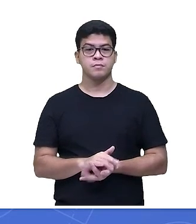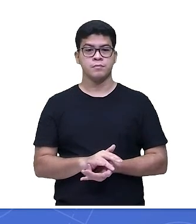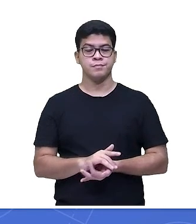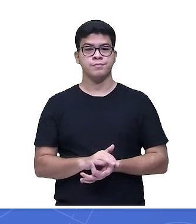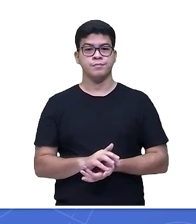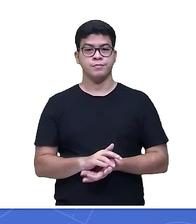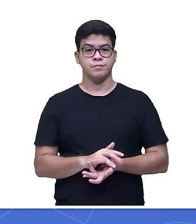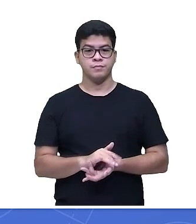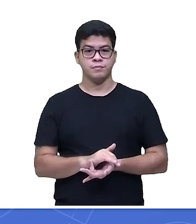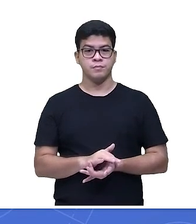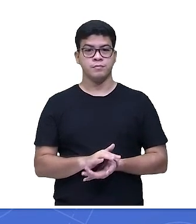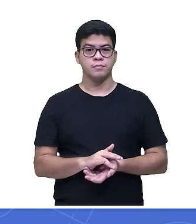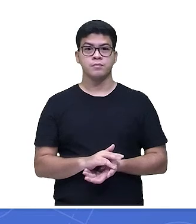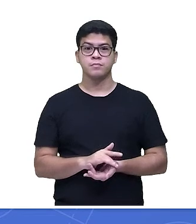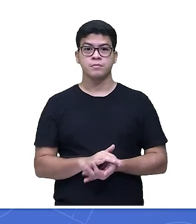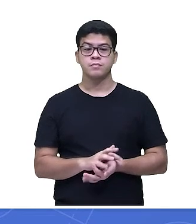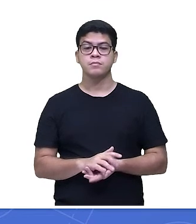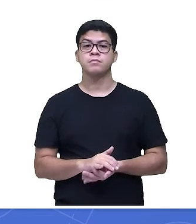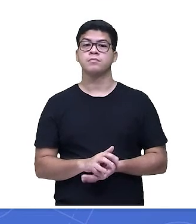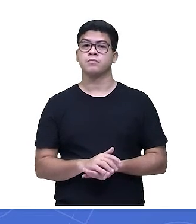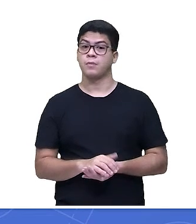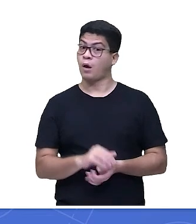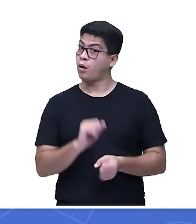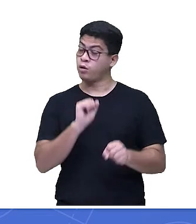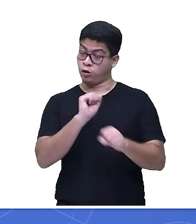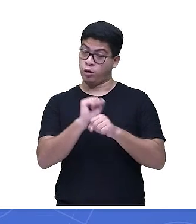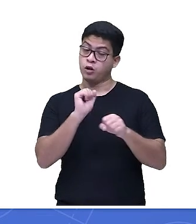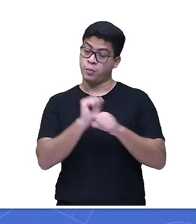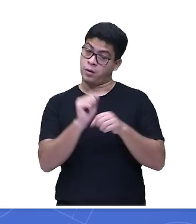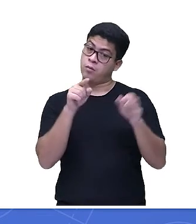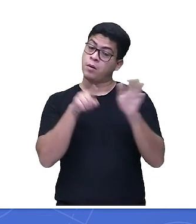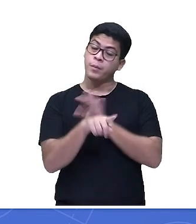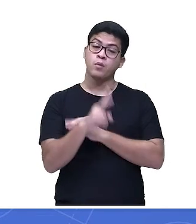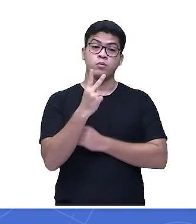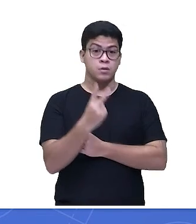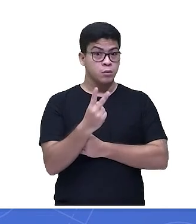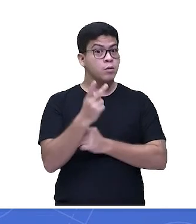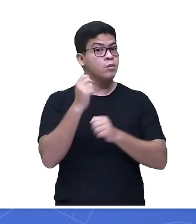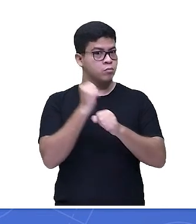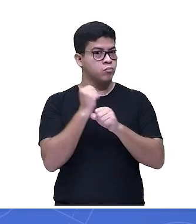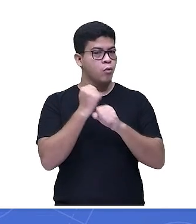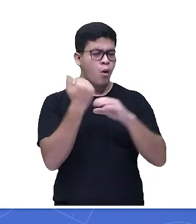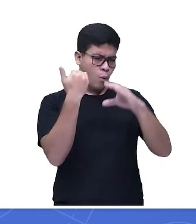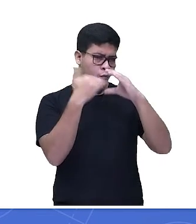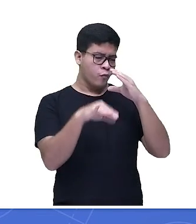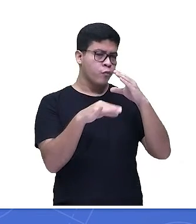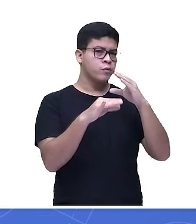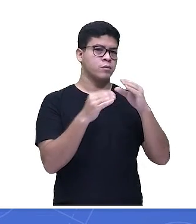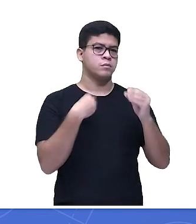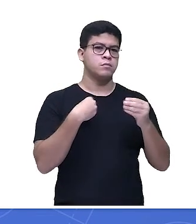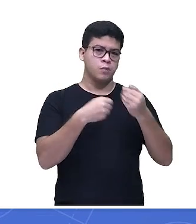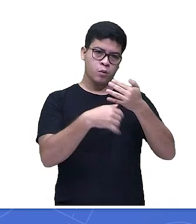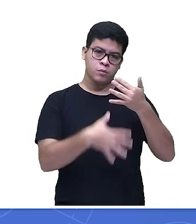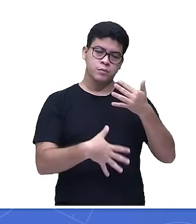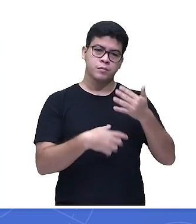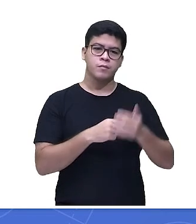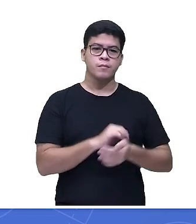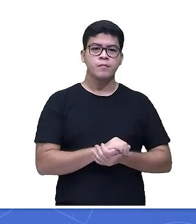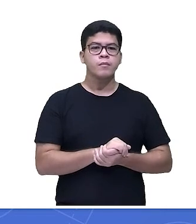a segunda questão, Ana Rita? Estou esperando, hein? Coloque aí no chat, ok?